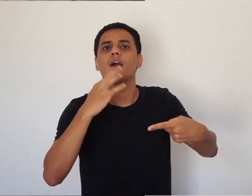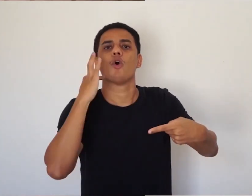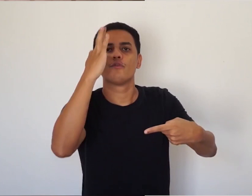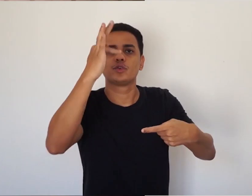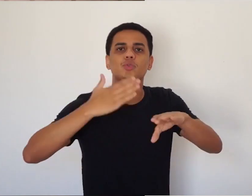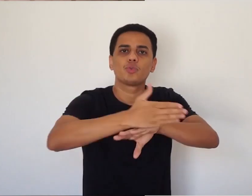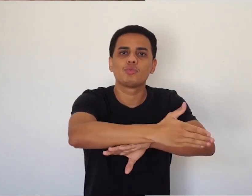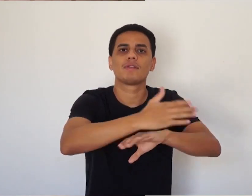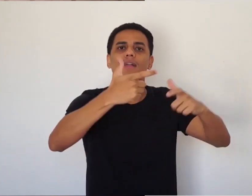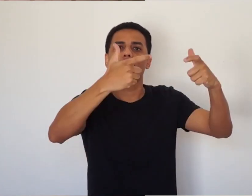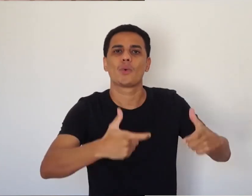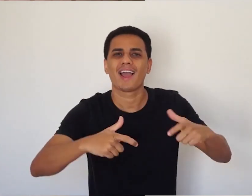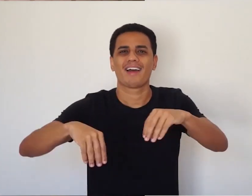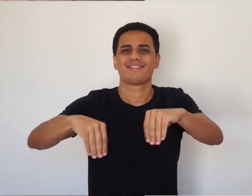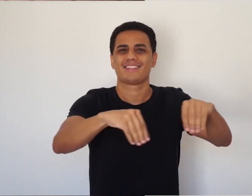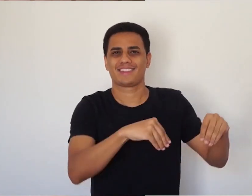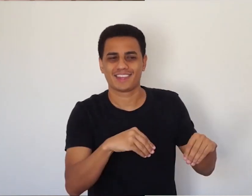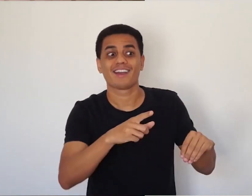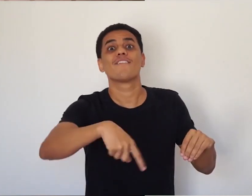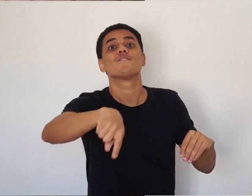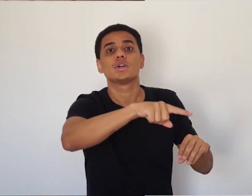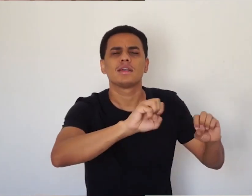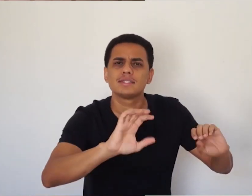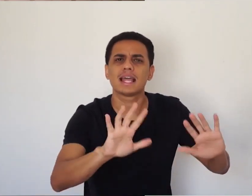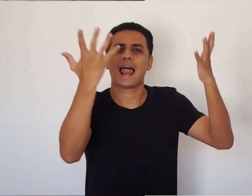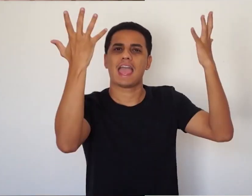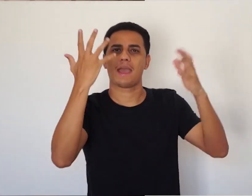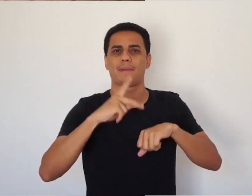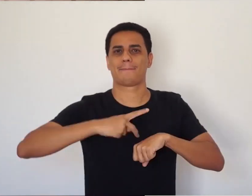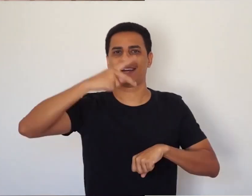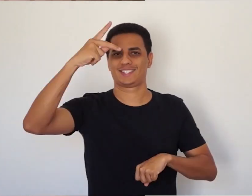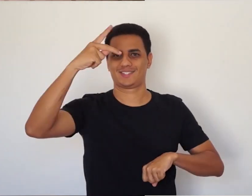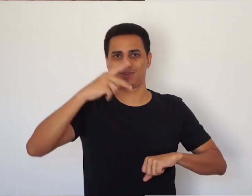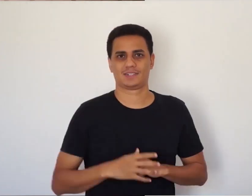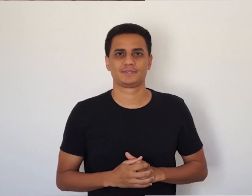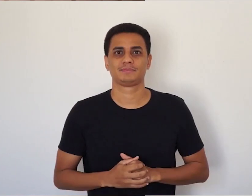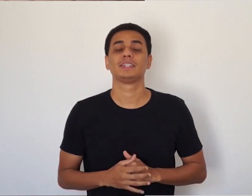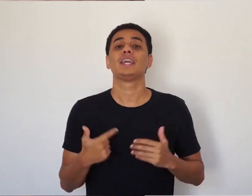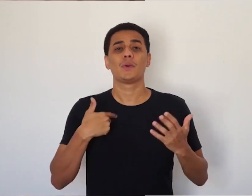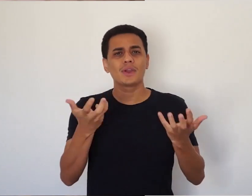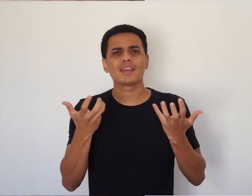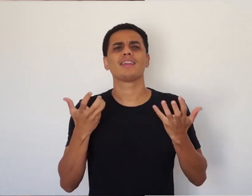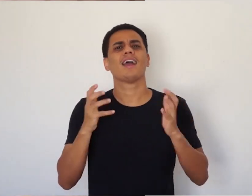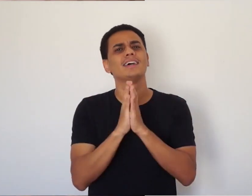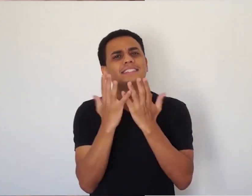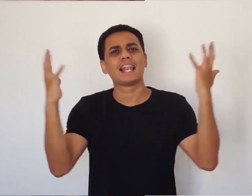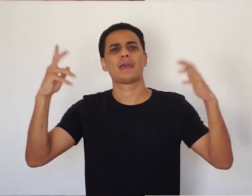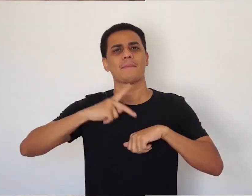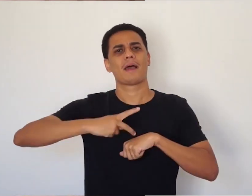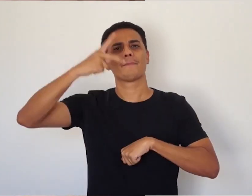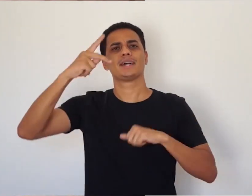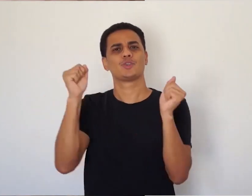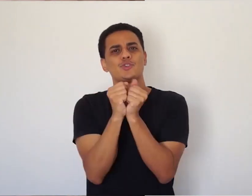descendentes. Quando entrarem na terra que o Senhor prometeu lhes dar, celebrem essa cerimônia. Eu gostaria de